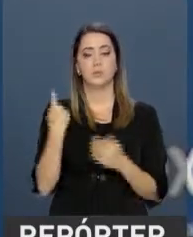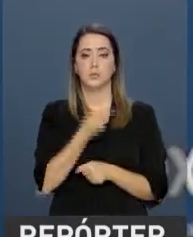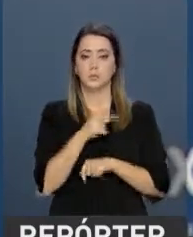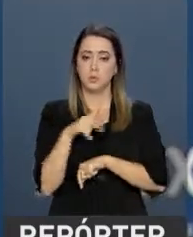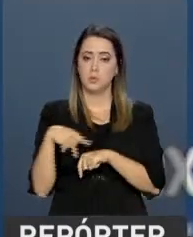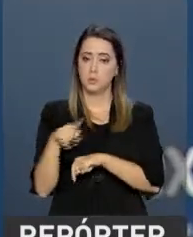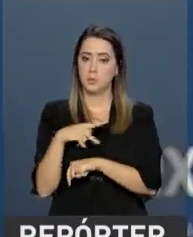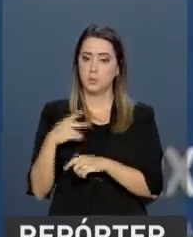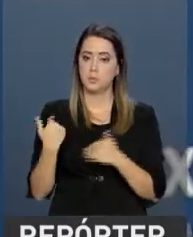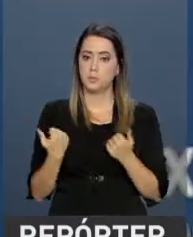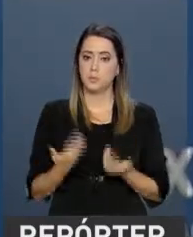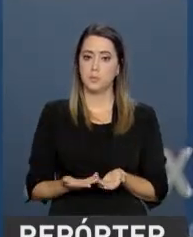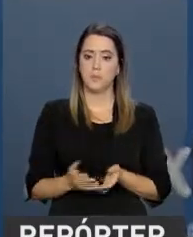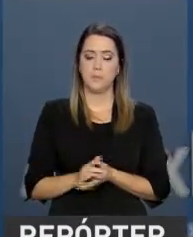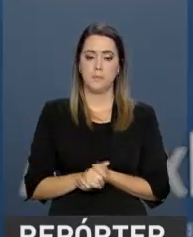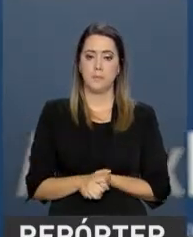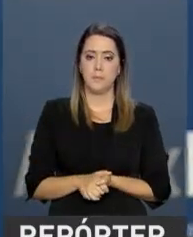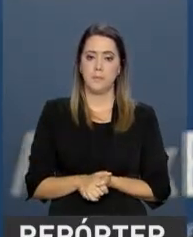E